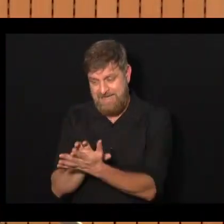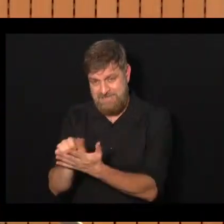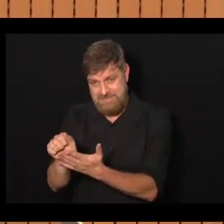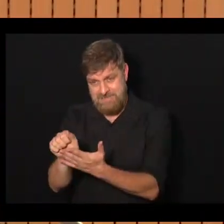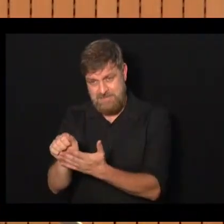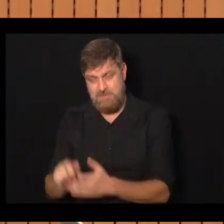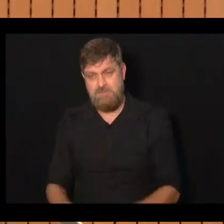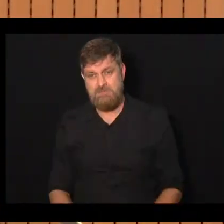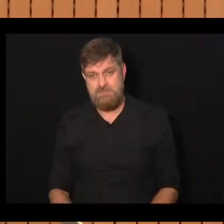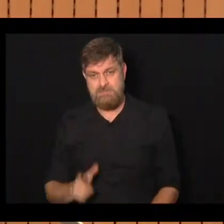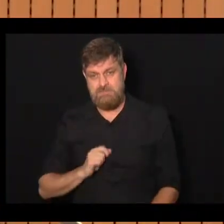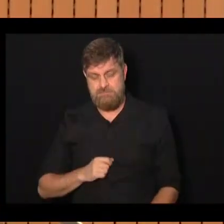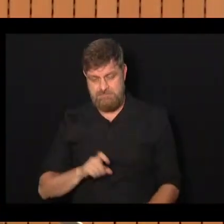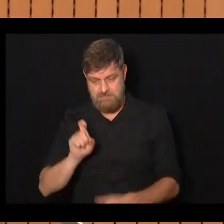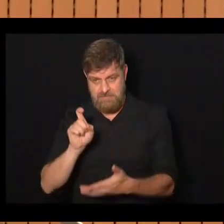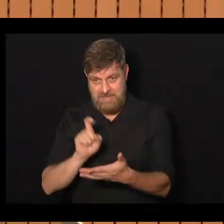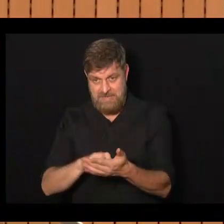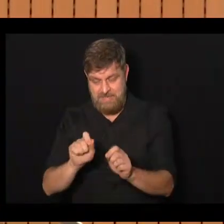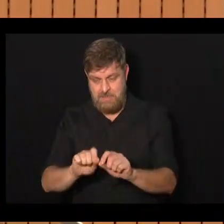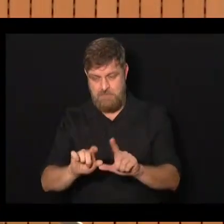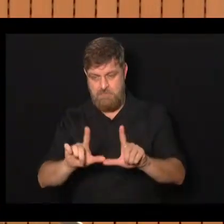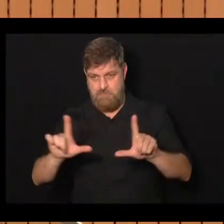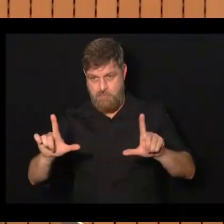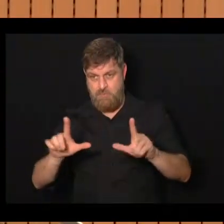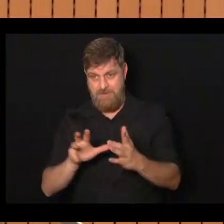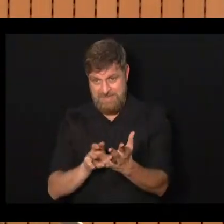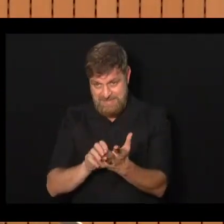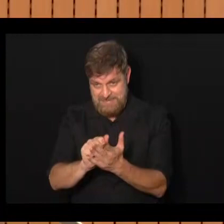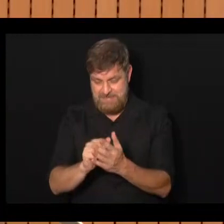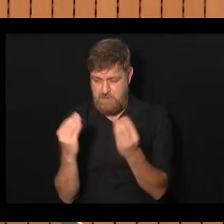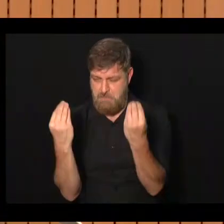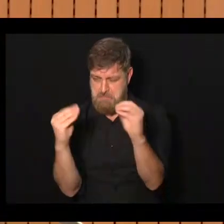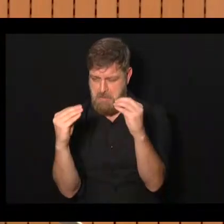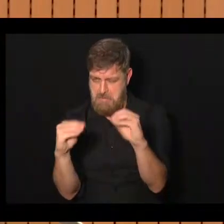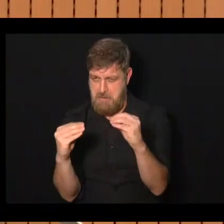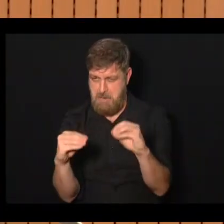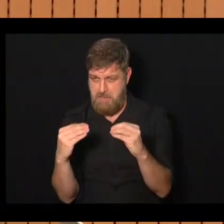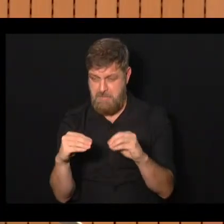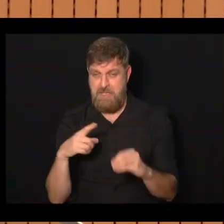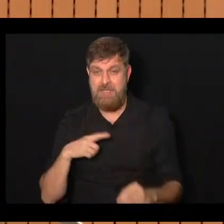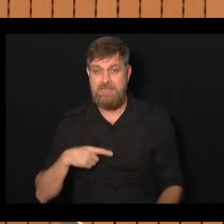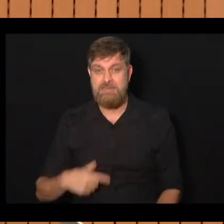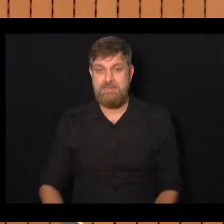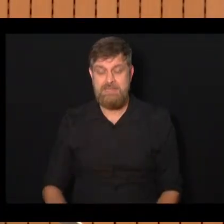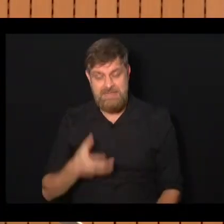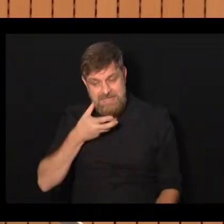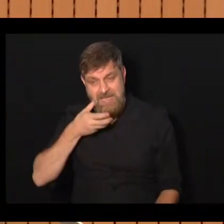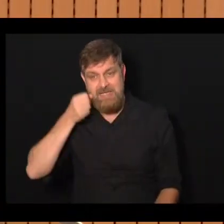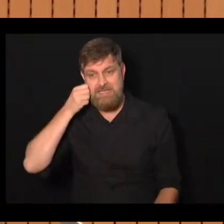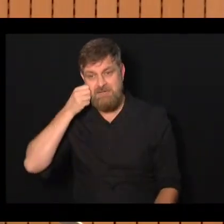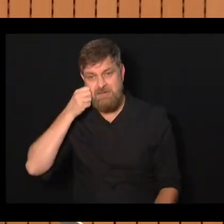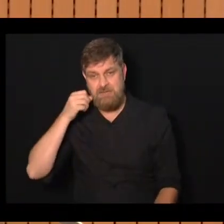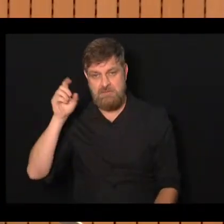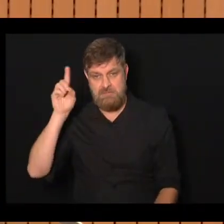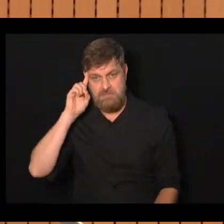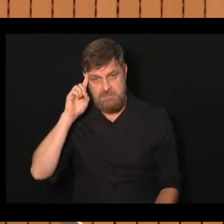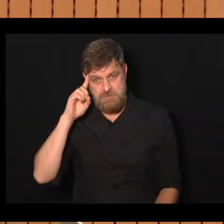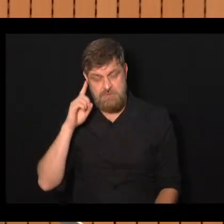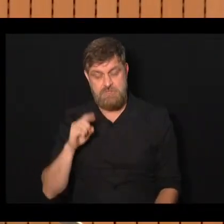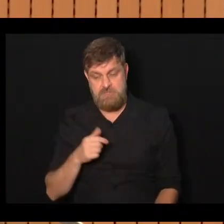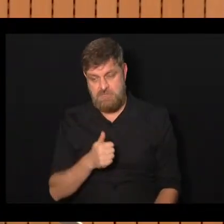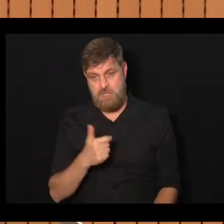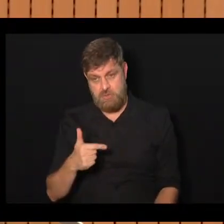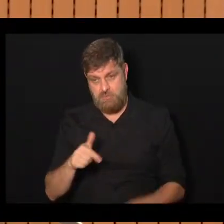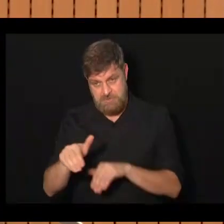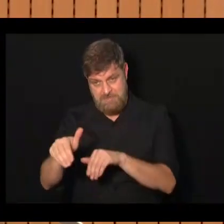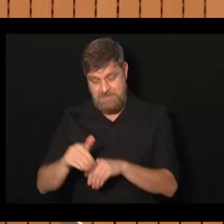www.deficientevisual.com.br/inscrição. Entra lá no site, faça a sua inscrição e já reserve o seu espaço para você estar aqui juntamente com a